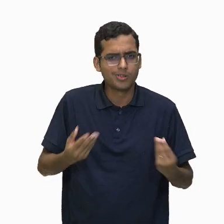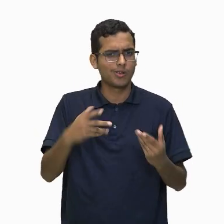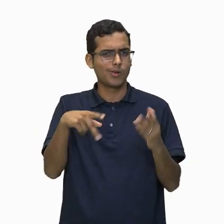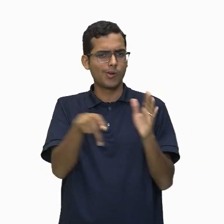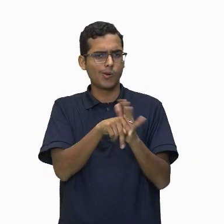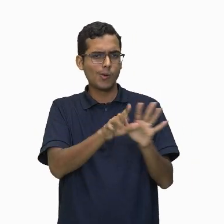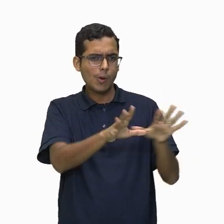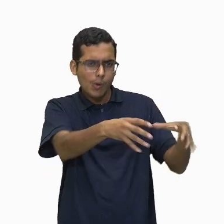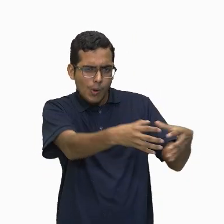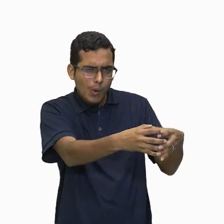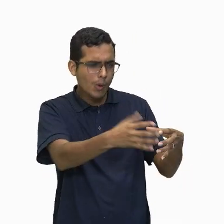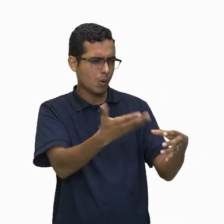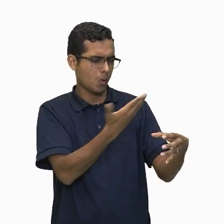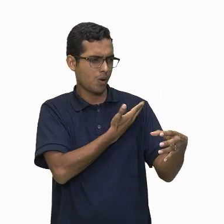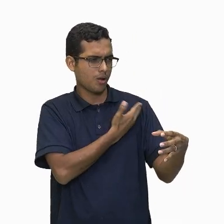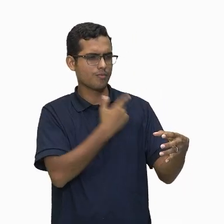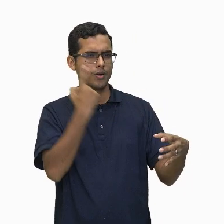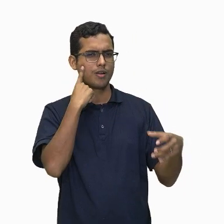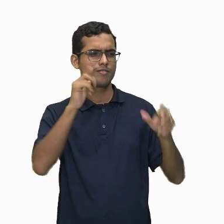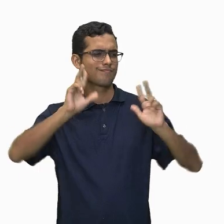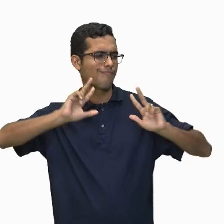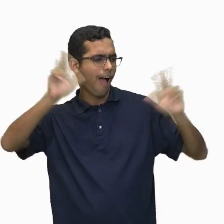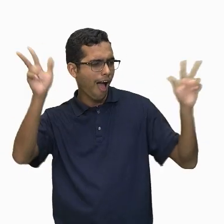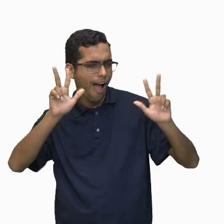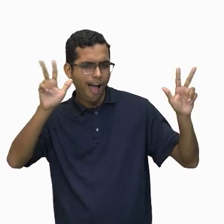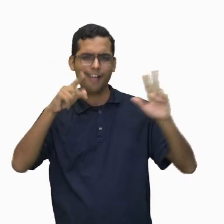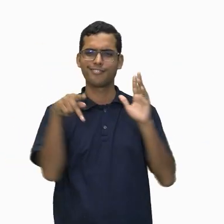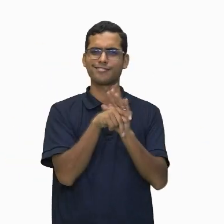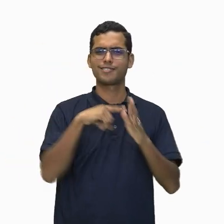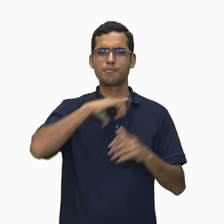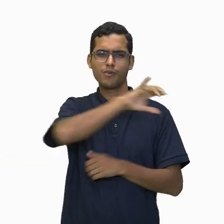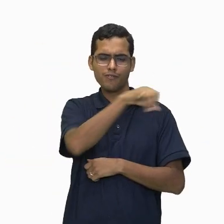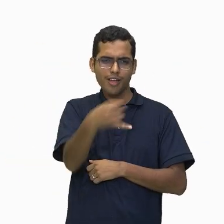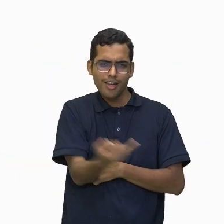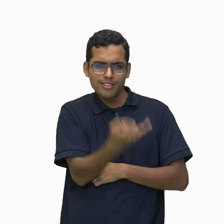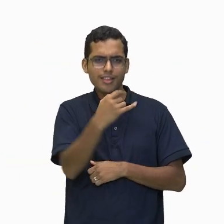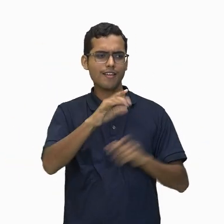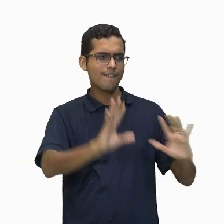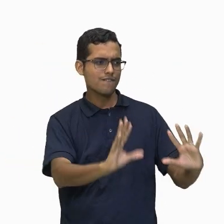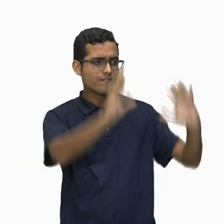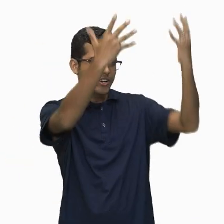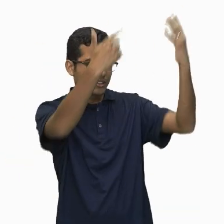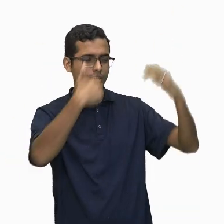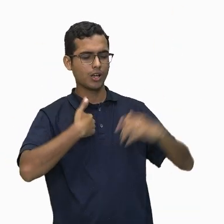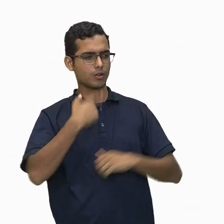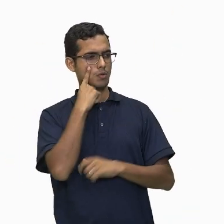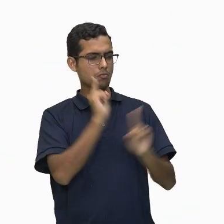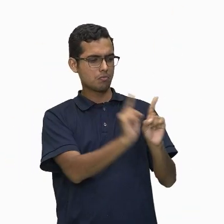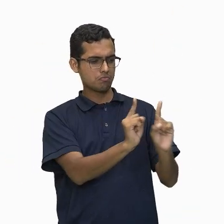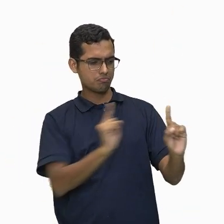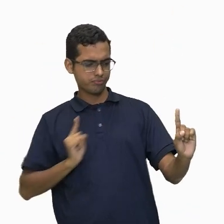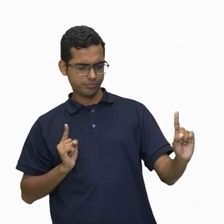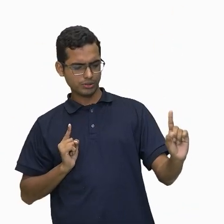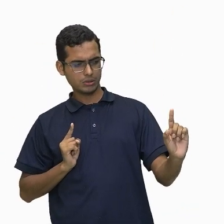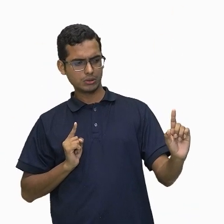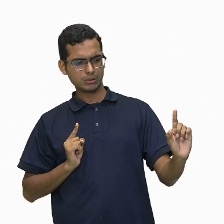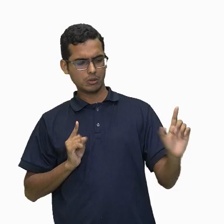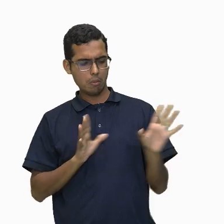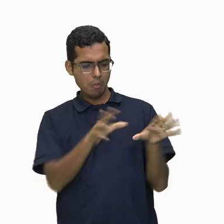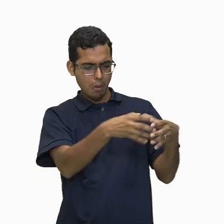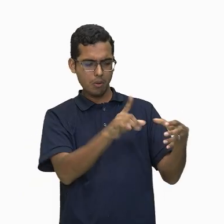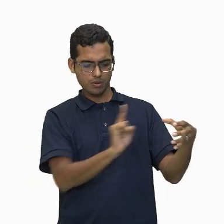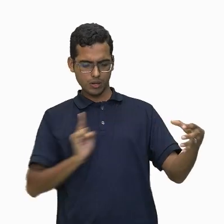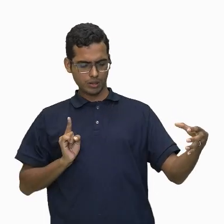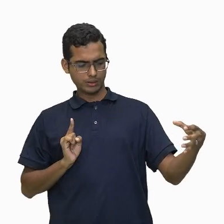meus amigos se divertindo numa festa sem mim. A tradução é essa, né? E aí nós temos mais um